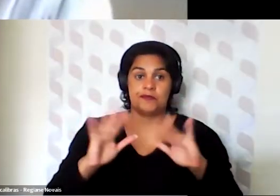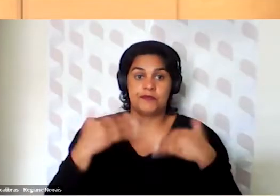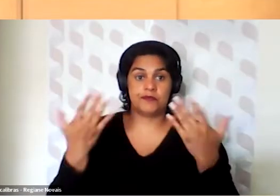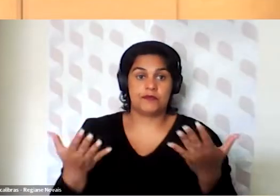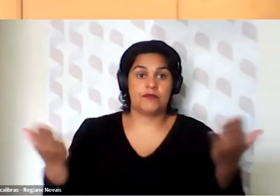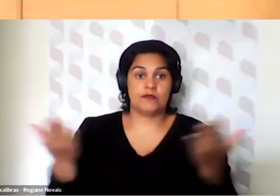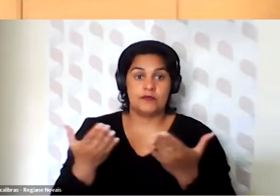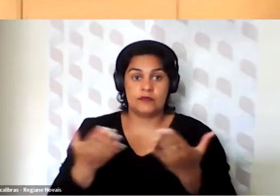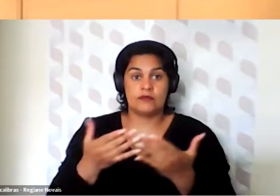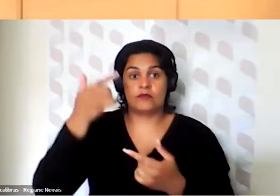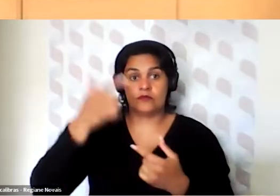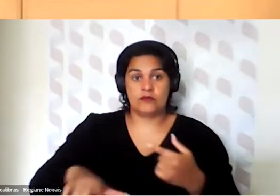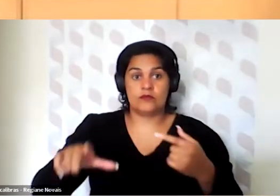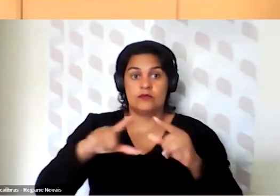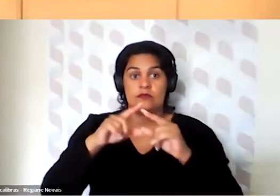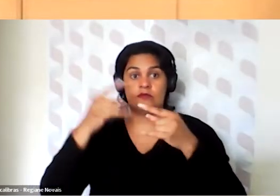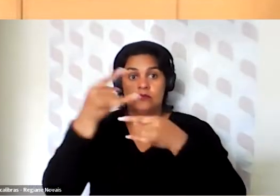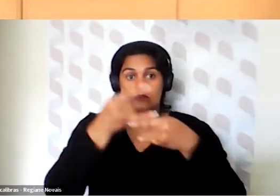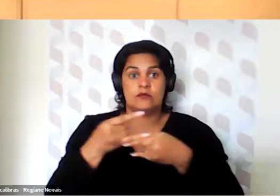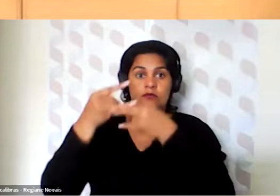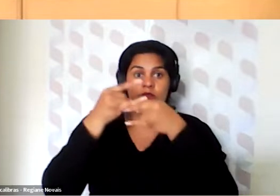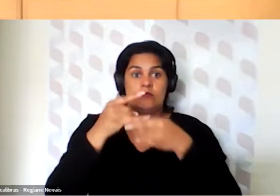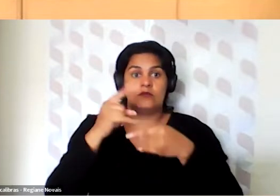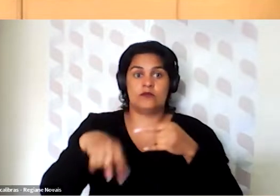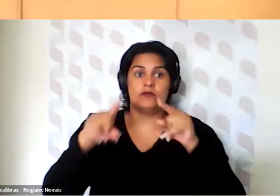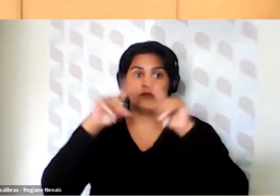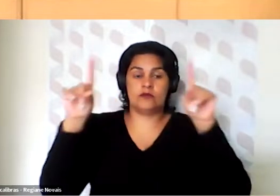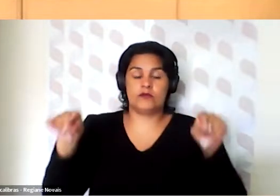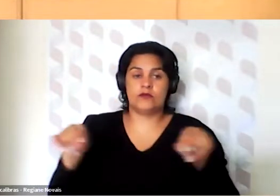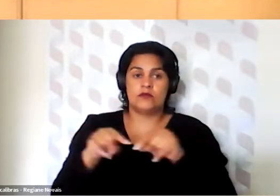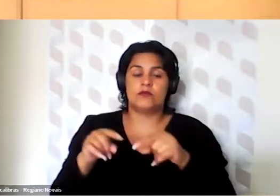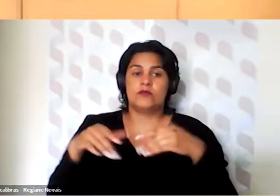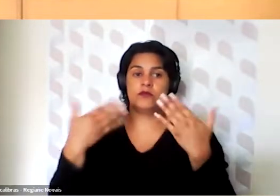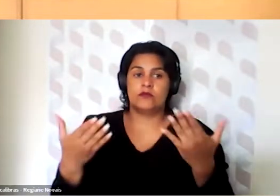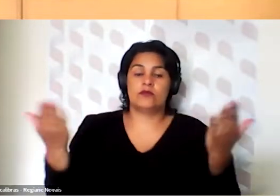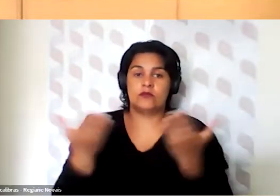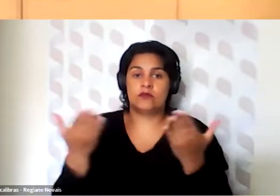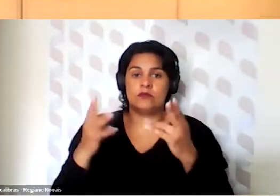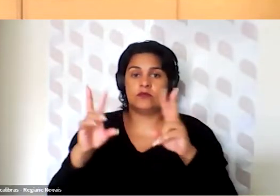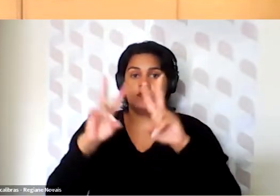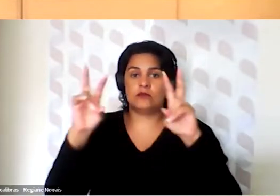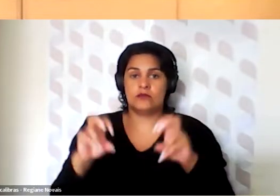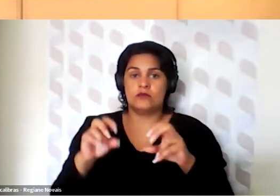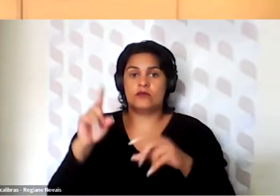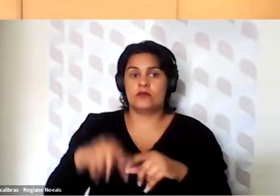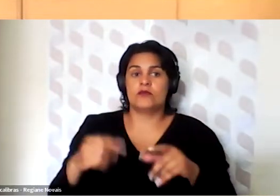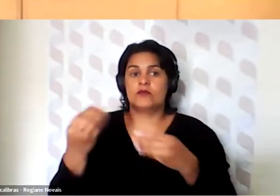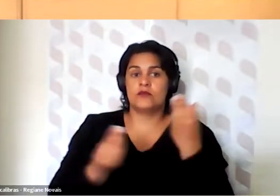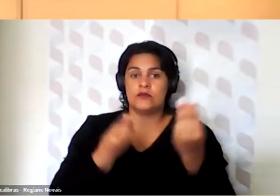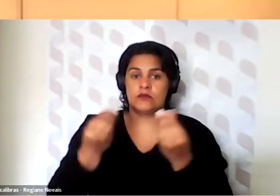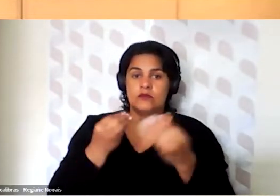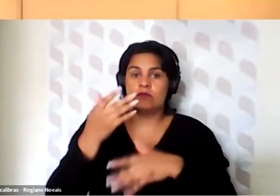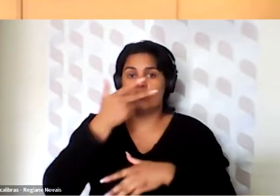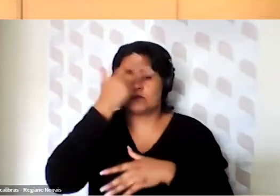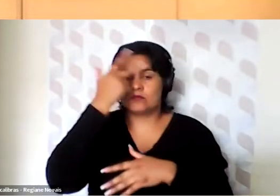Boa noite. Começamos agora o segundo painel do primeiro dia da Conférence Pour le Brésil, Caminhos para a adesão do Brasil ao